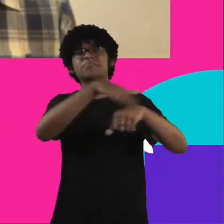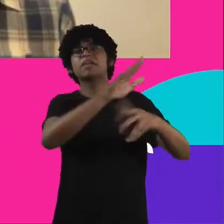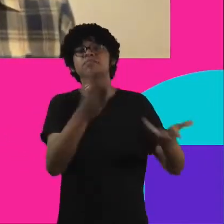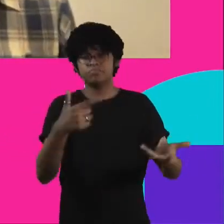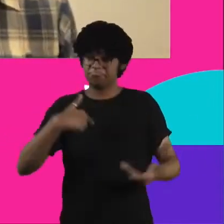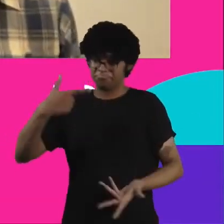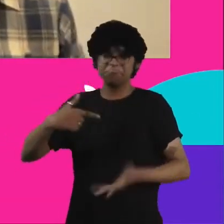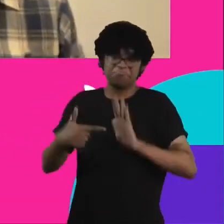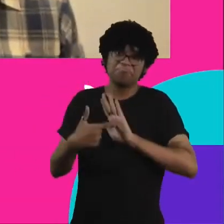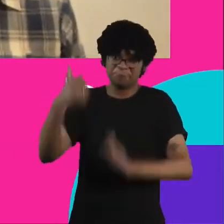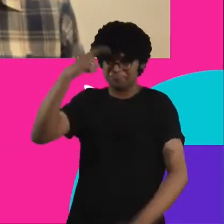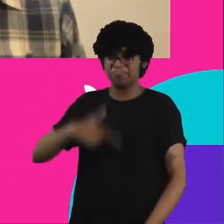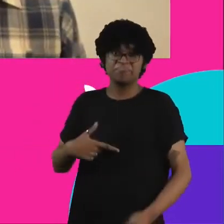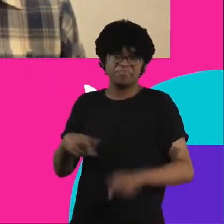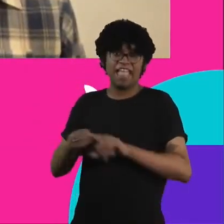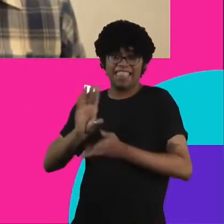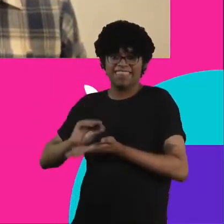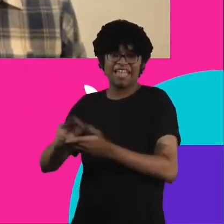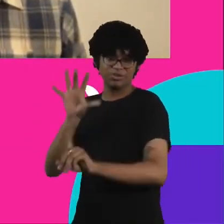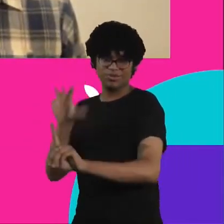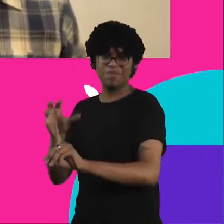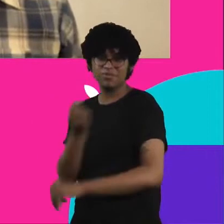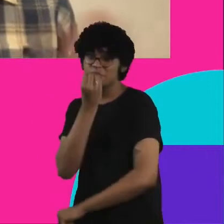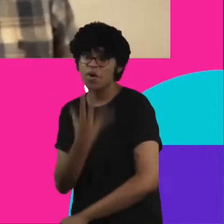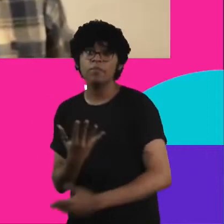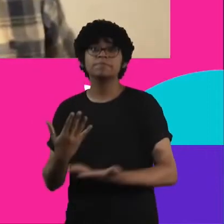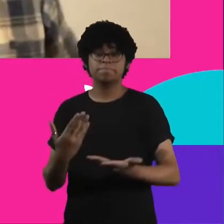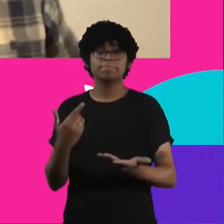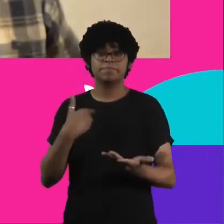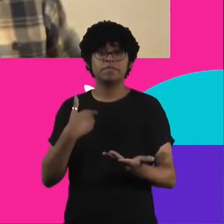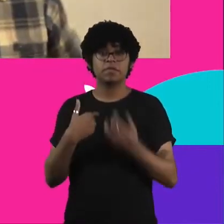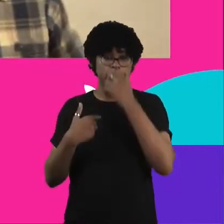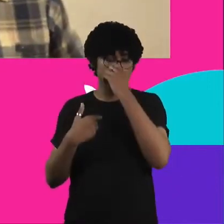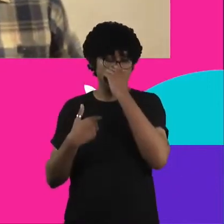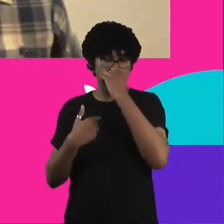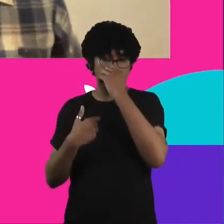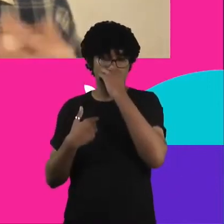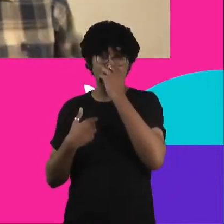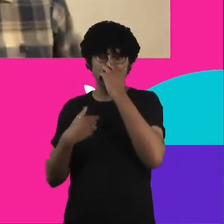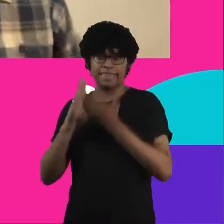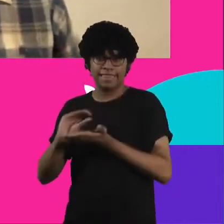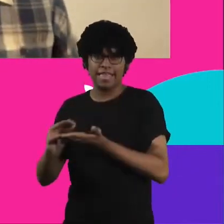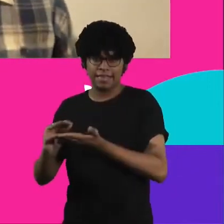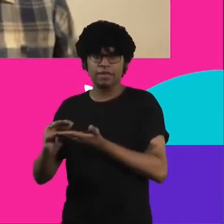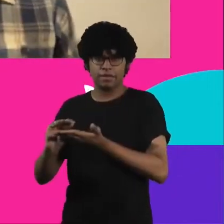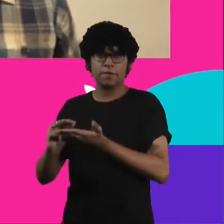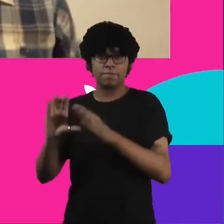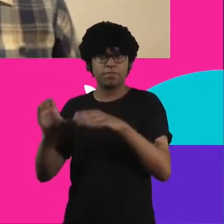mais com os dados. Então, essa foi a minha introdução em relação ao uso dos dados para o bem, e eu